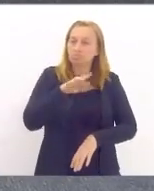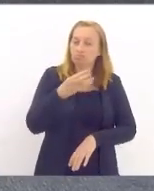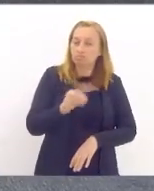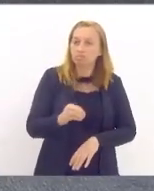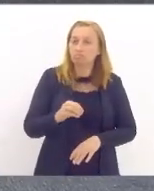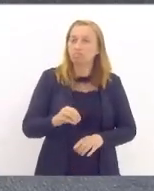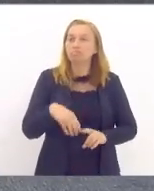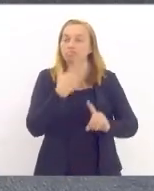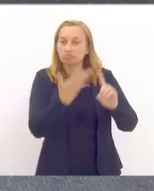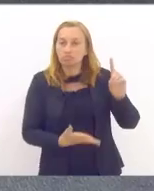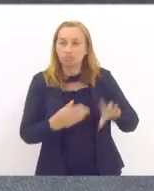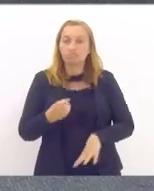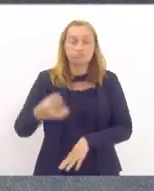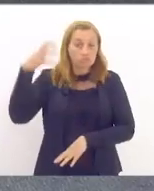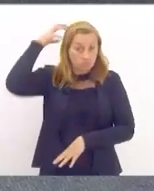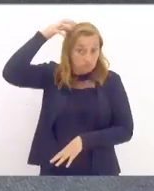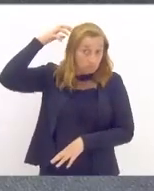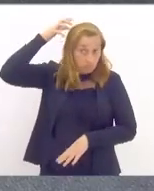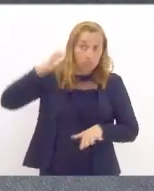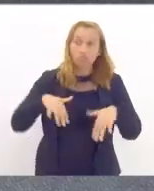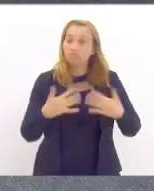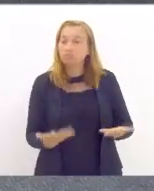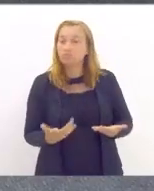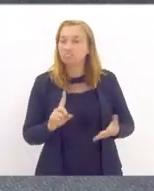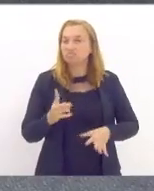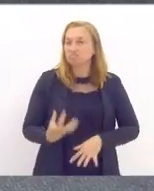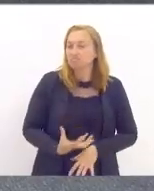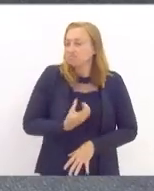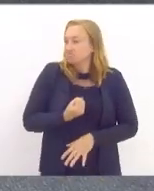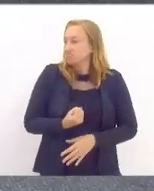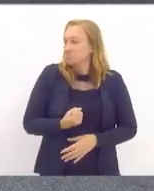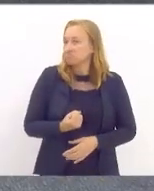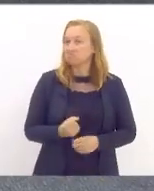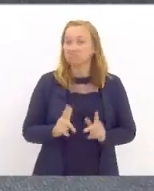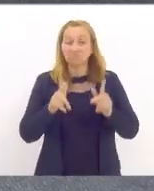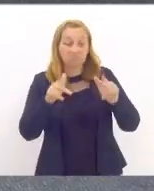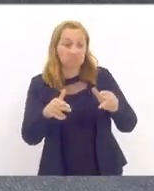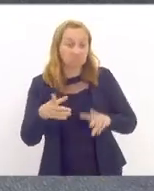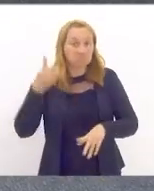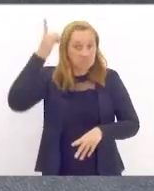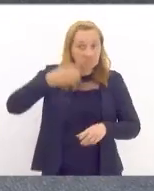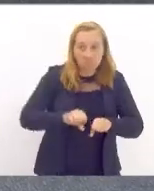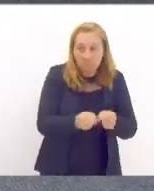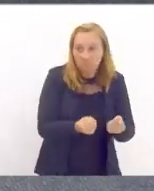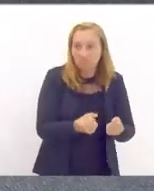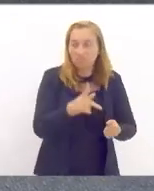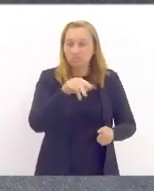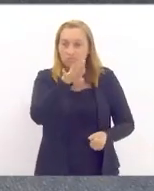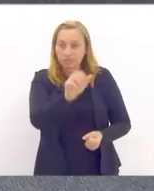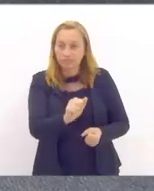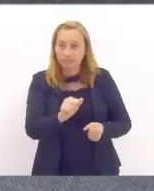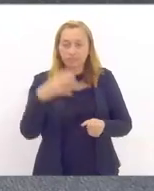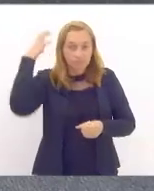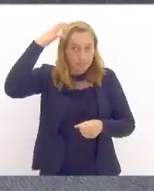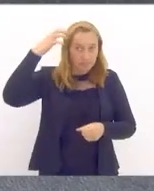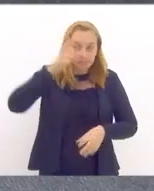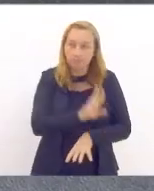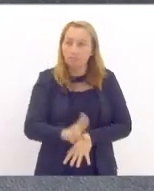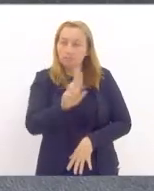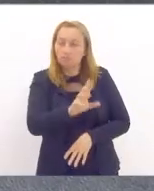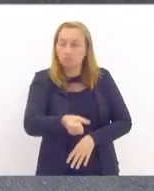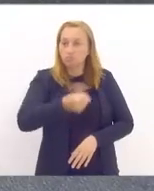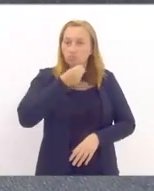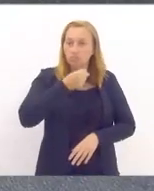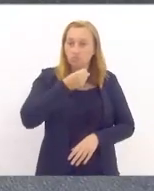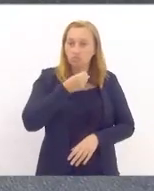homenageia Mariele Franco Então não é surpresa nenhuma que o mesmo Deputado que quebrou a placa da Mariele e que usa desse microfone